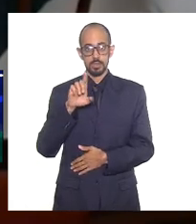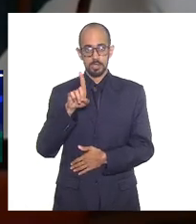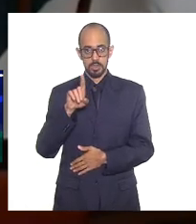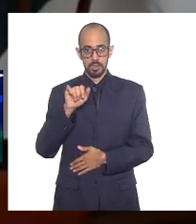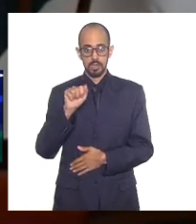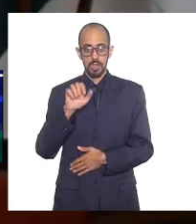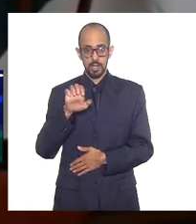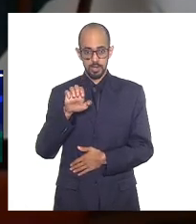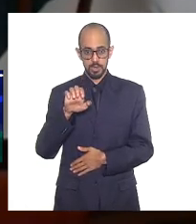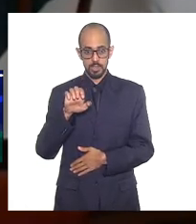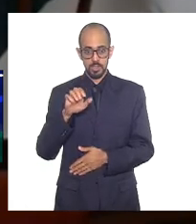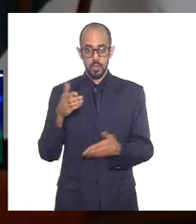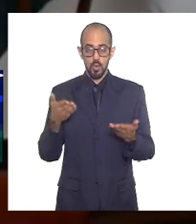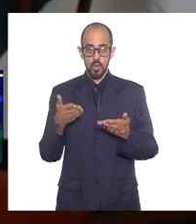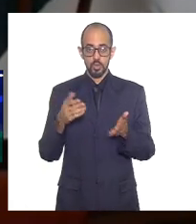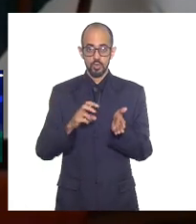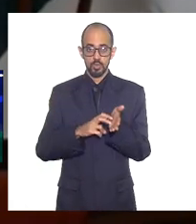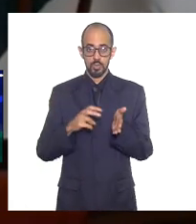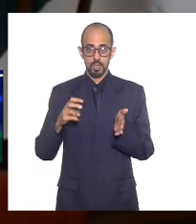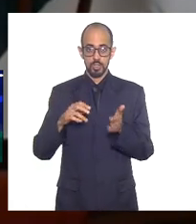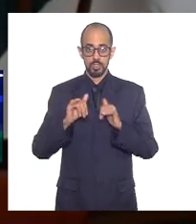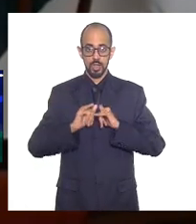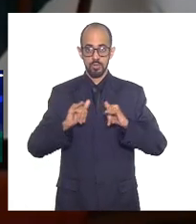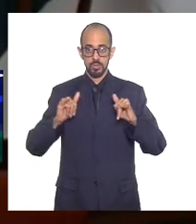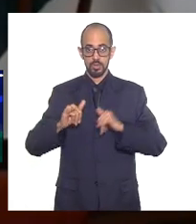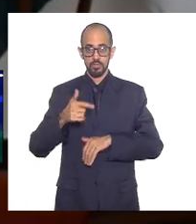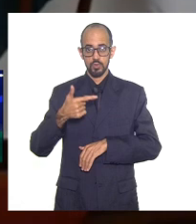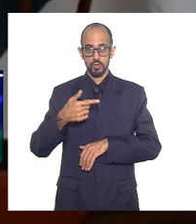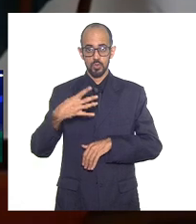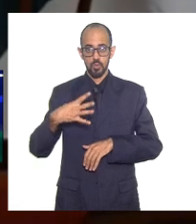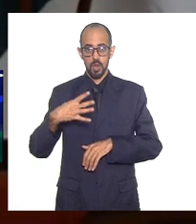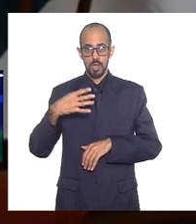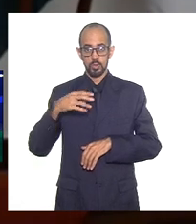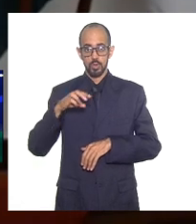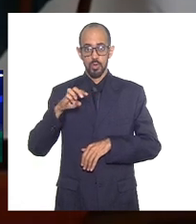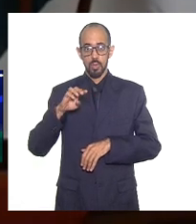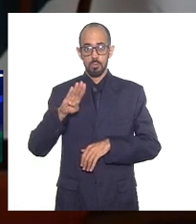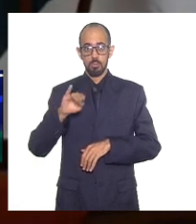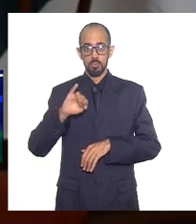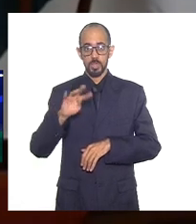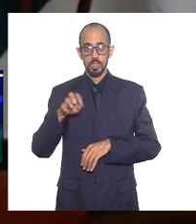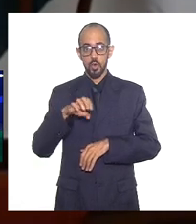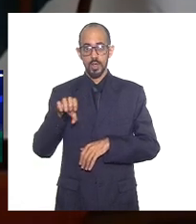manhã, nós estávamos anunciando 24 bilhões de investimento.